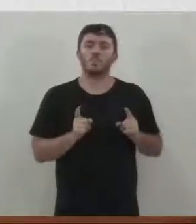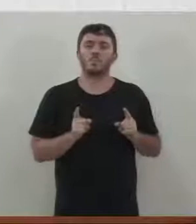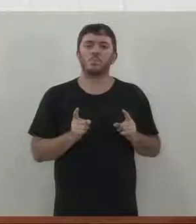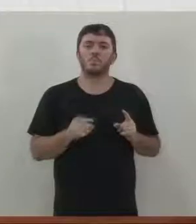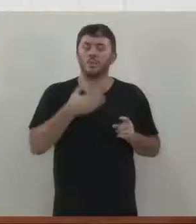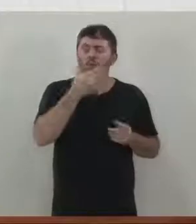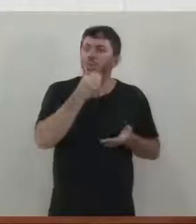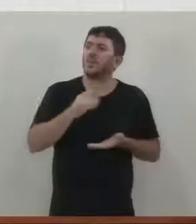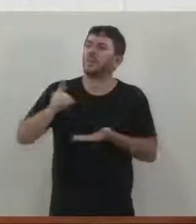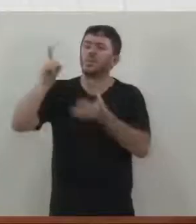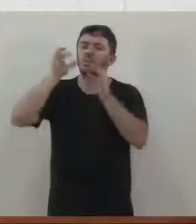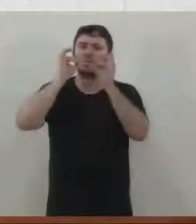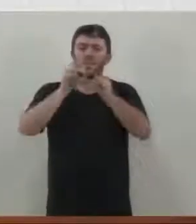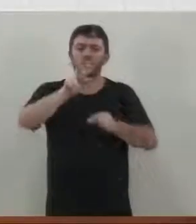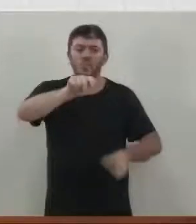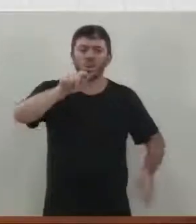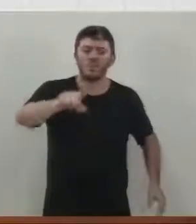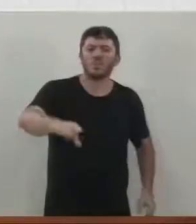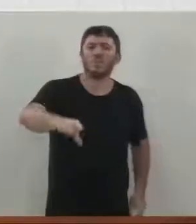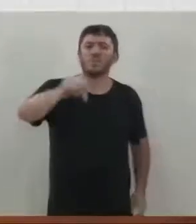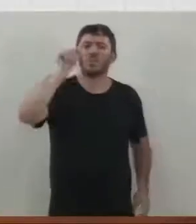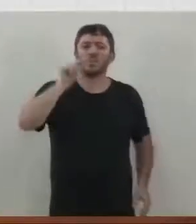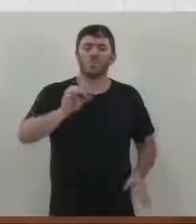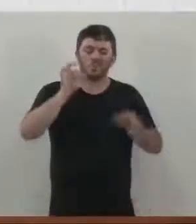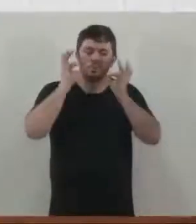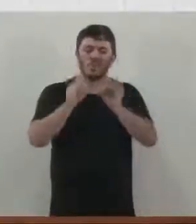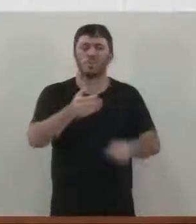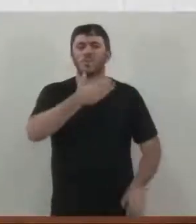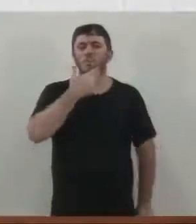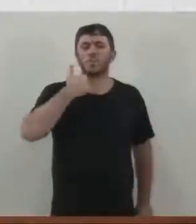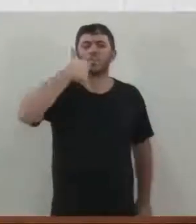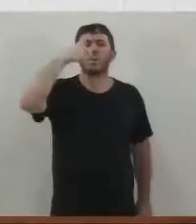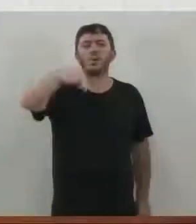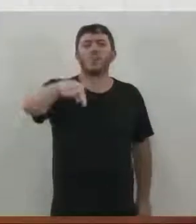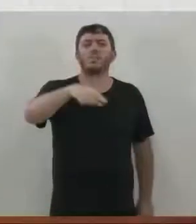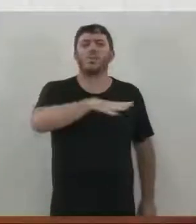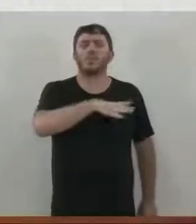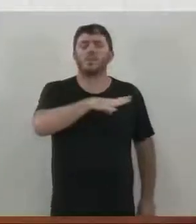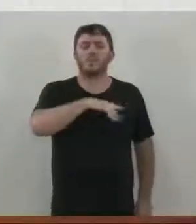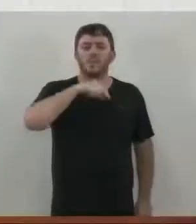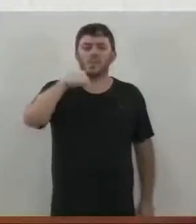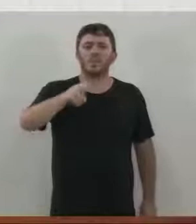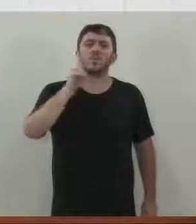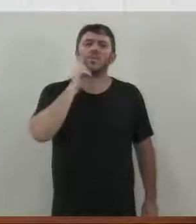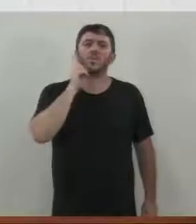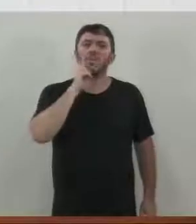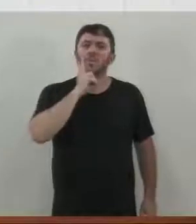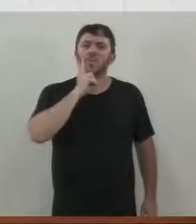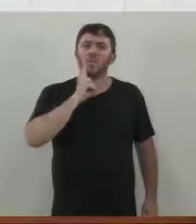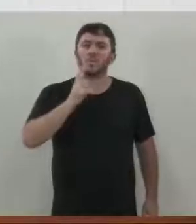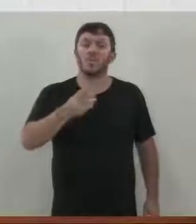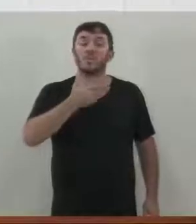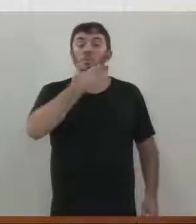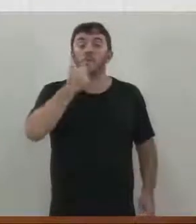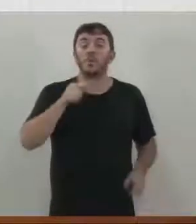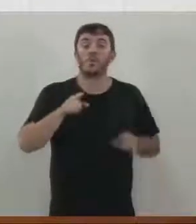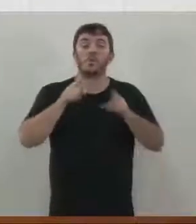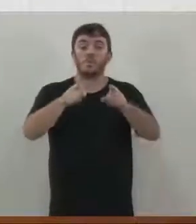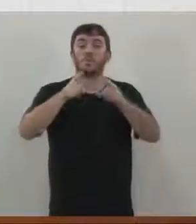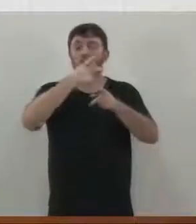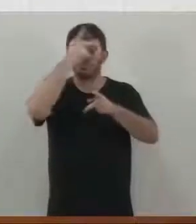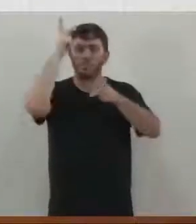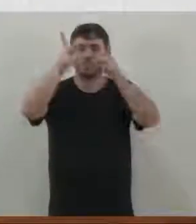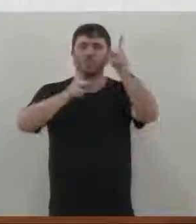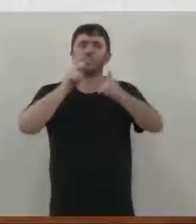Deus com certeza escolherá o melhor para a sua cidade, é isso que nós esperamos, o melhor para o povo.